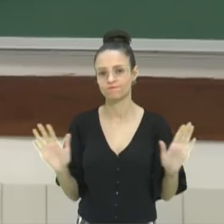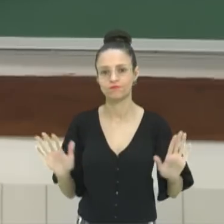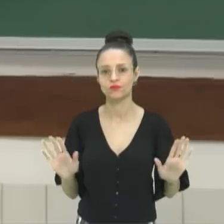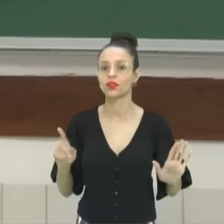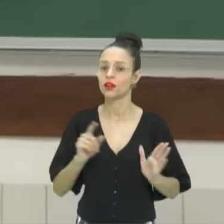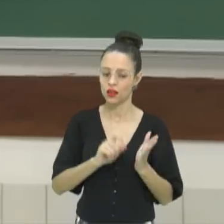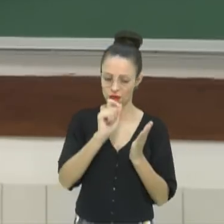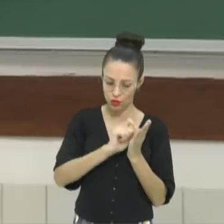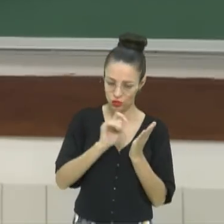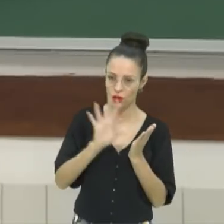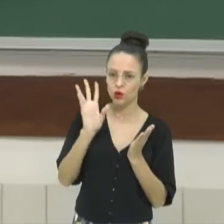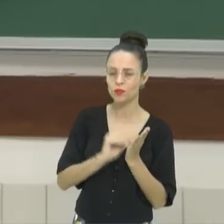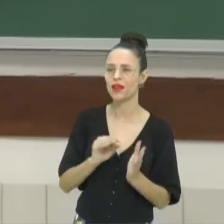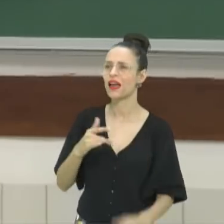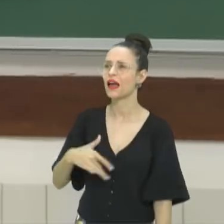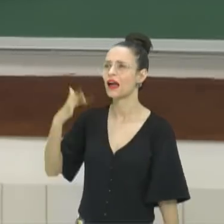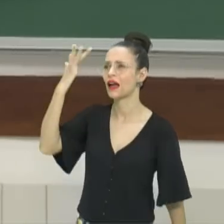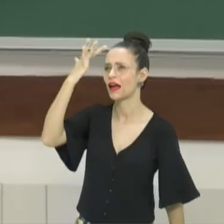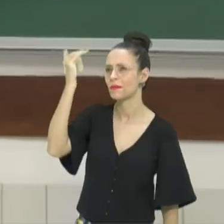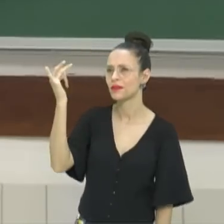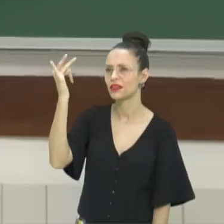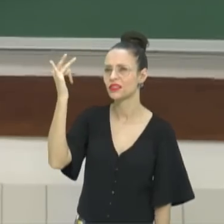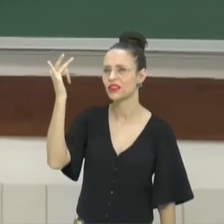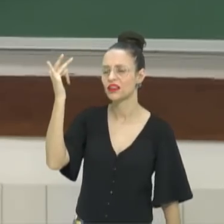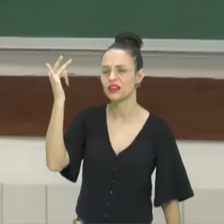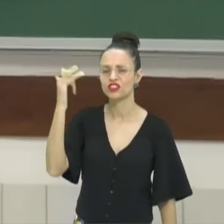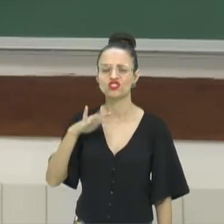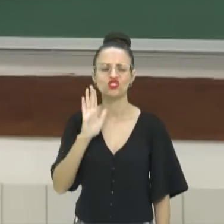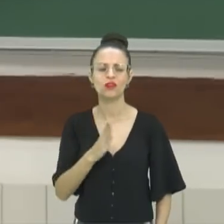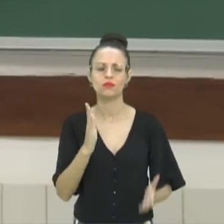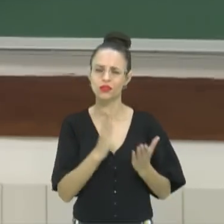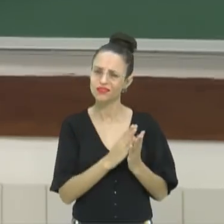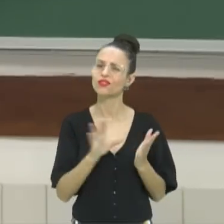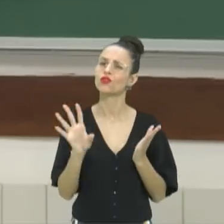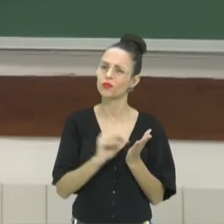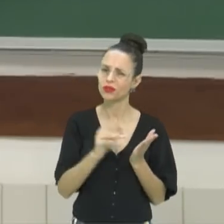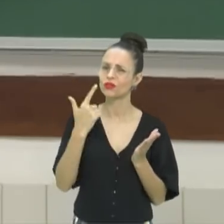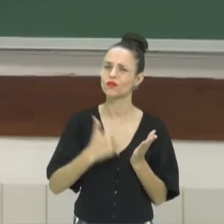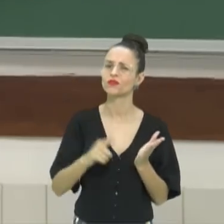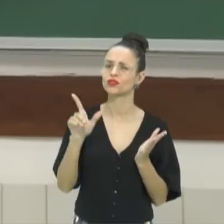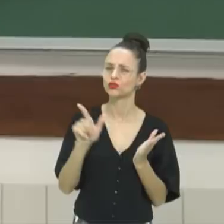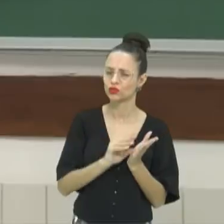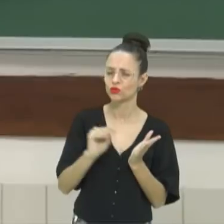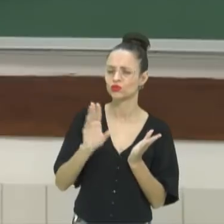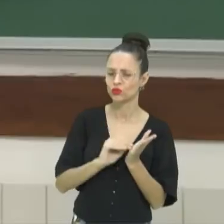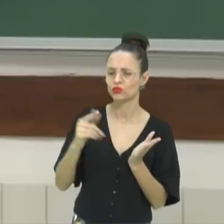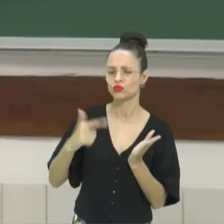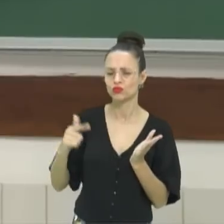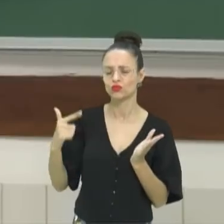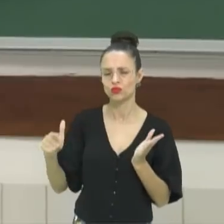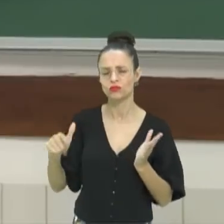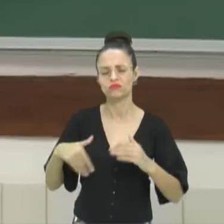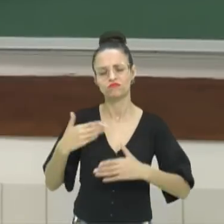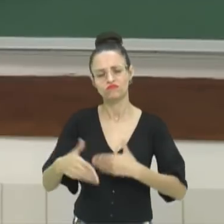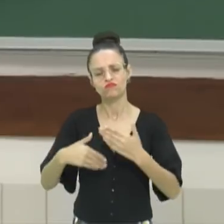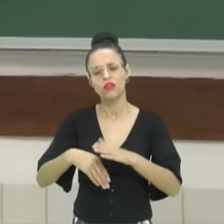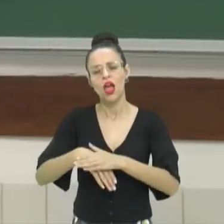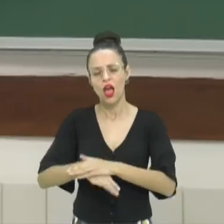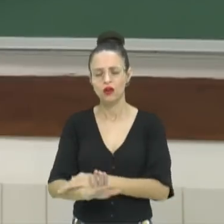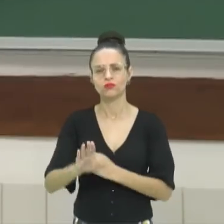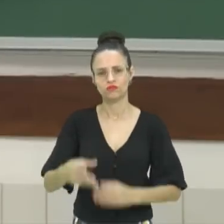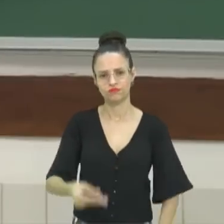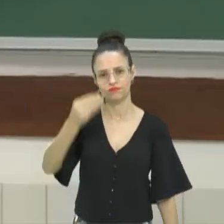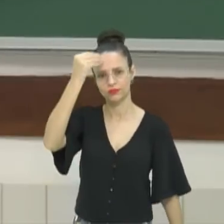tá anotado. Ah, mas amanhã já tem anotado lá no meu caderno. Anota de novo, anota de novo, anota de novo. Daqui a pouco, de tanto você anotar,